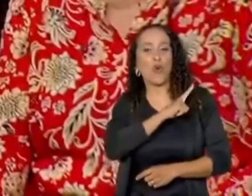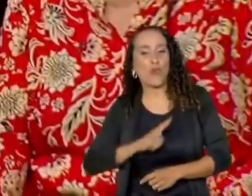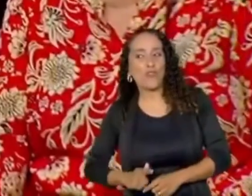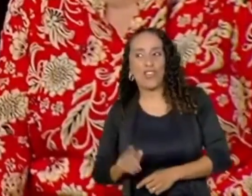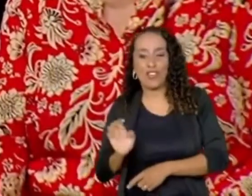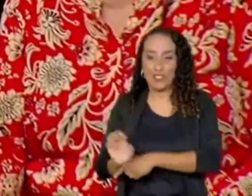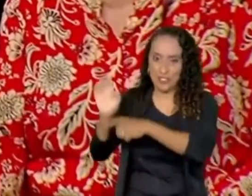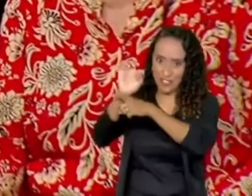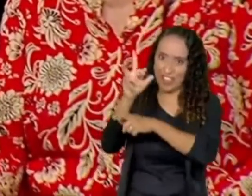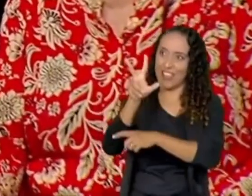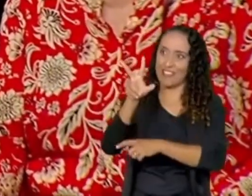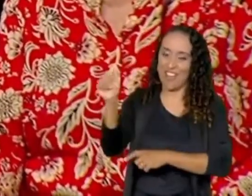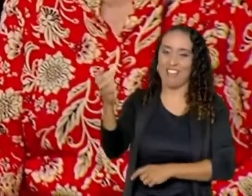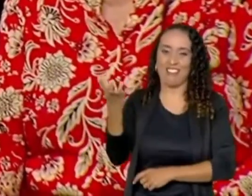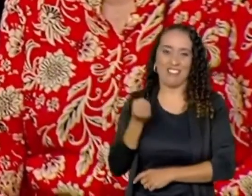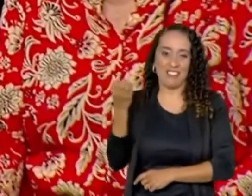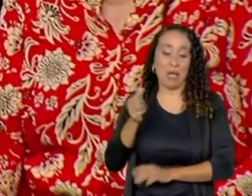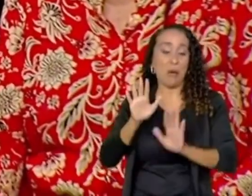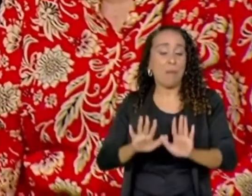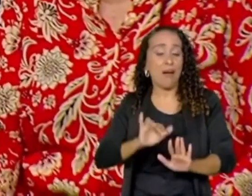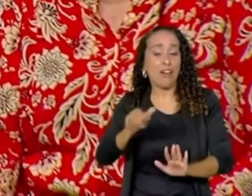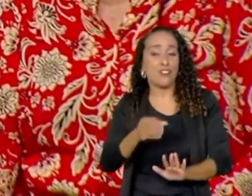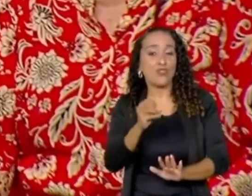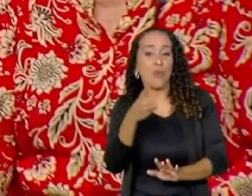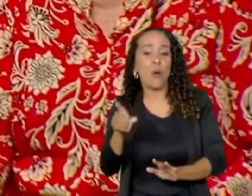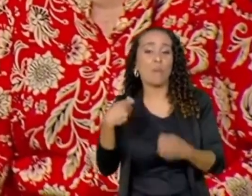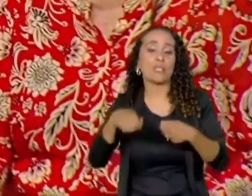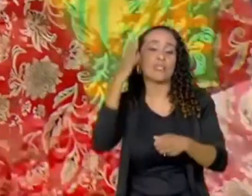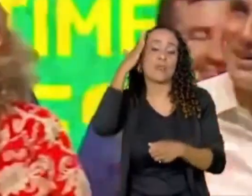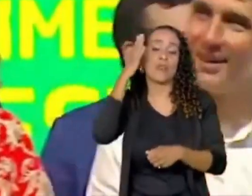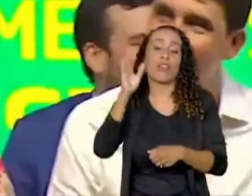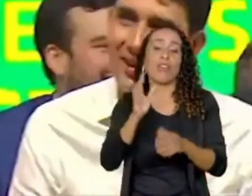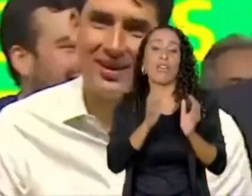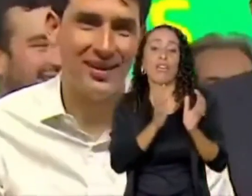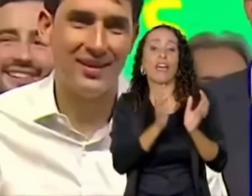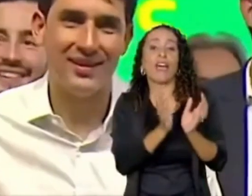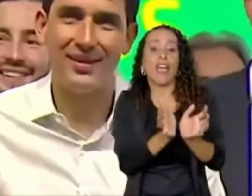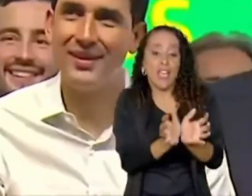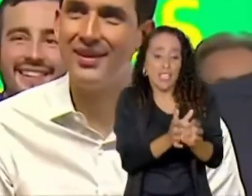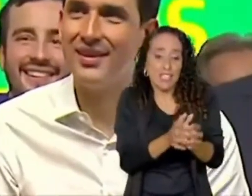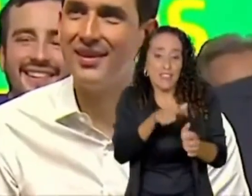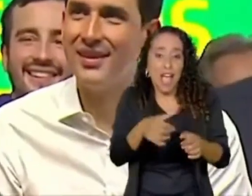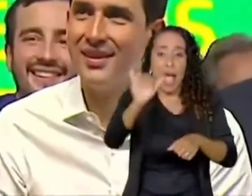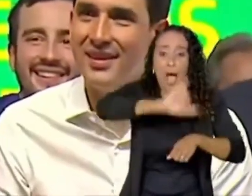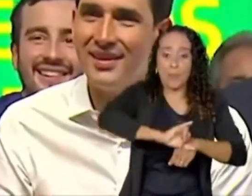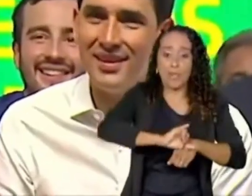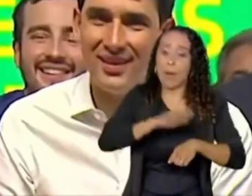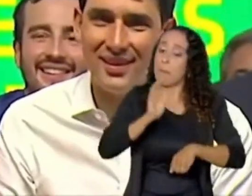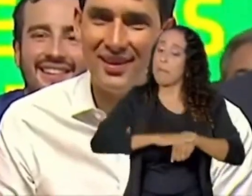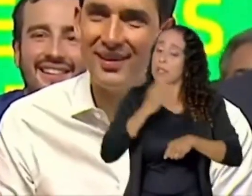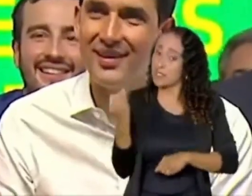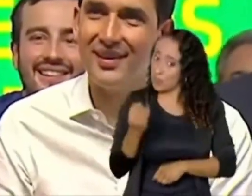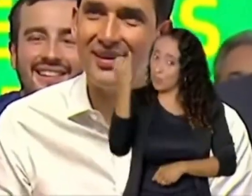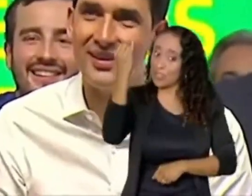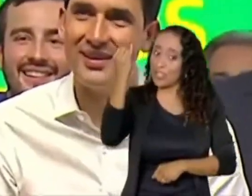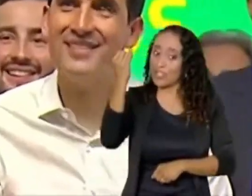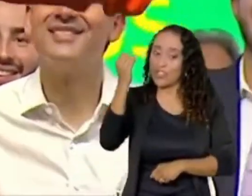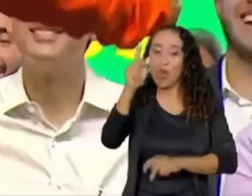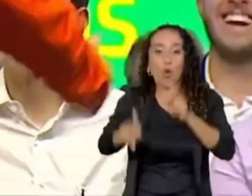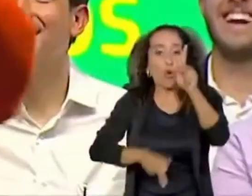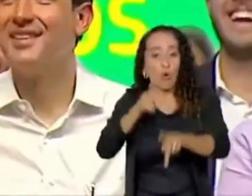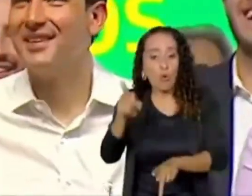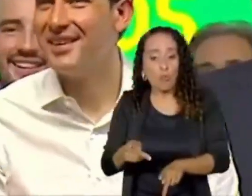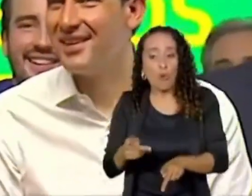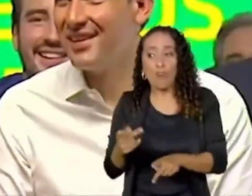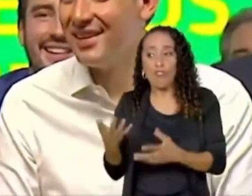dinheiro, mas o João tem que saber que Recife, como é a capital, é a cidade mais importante, o povo ganha dinheiro